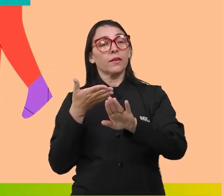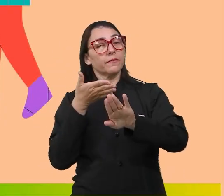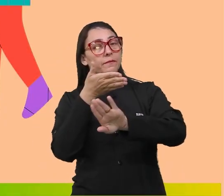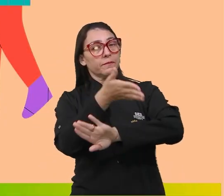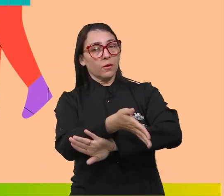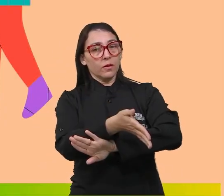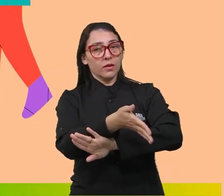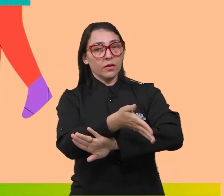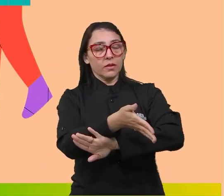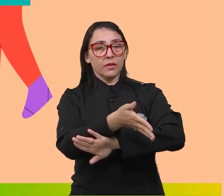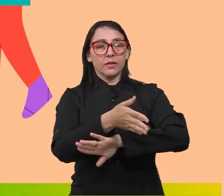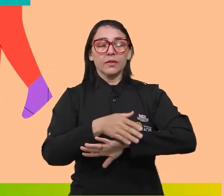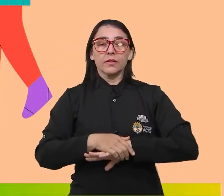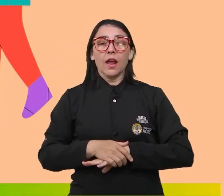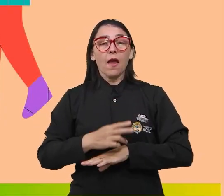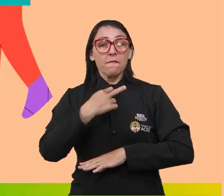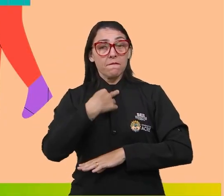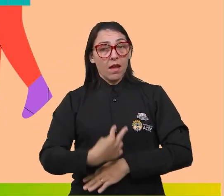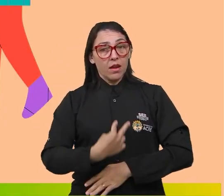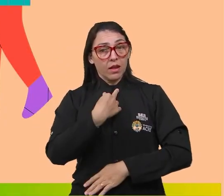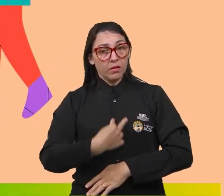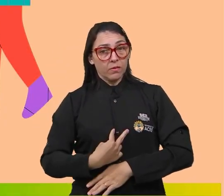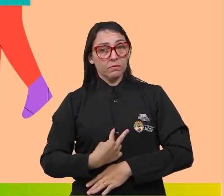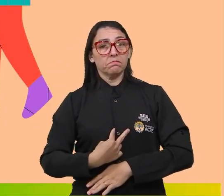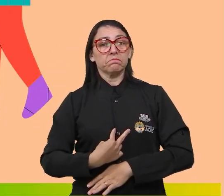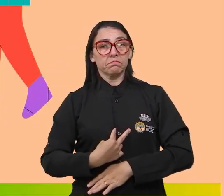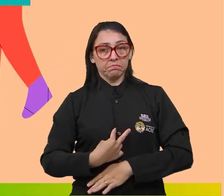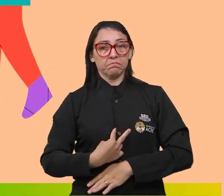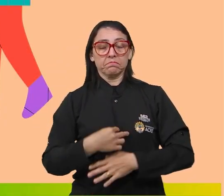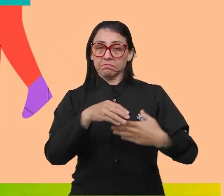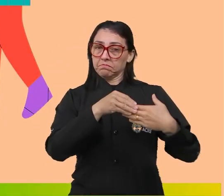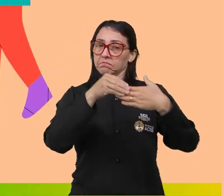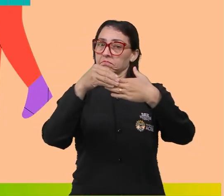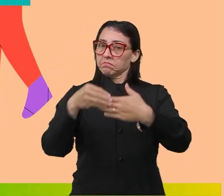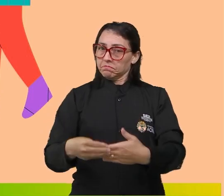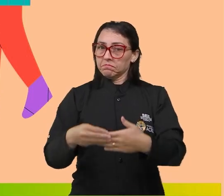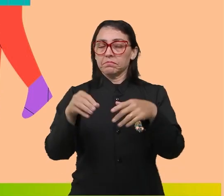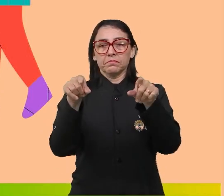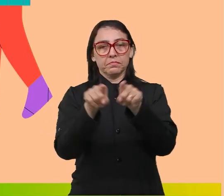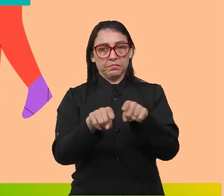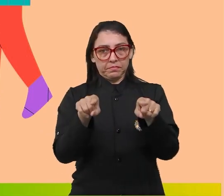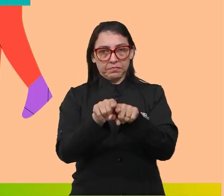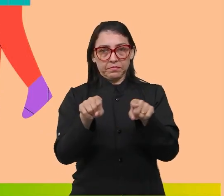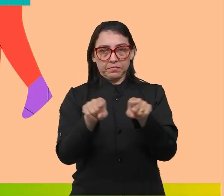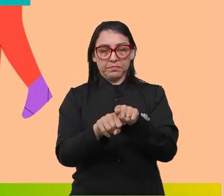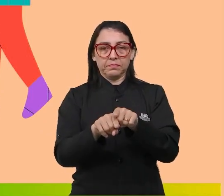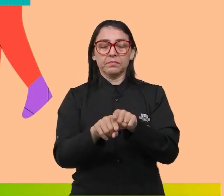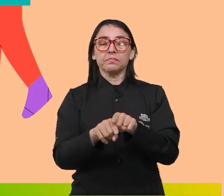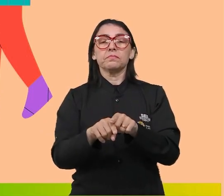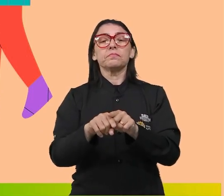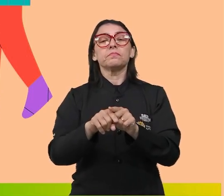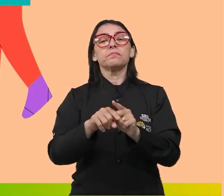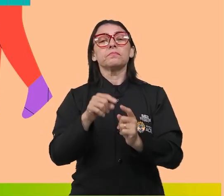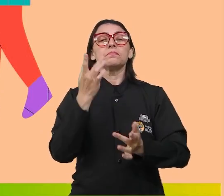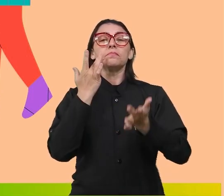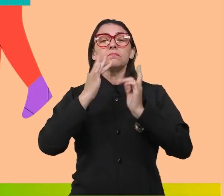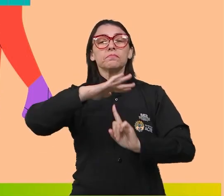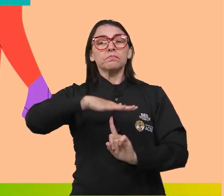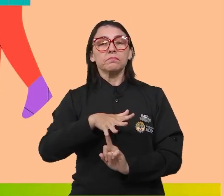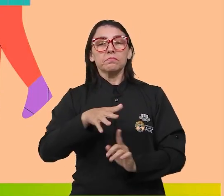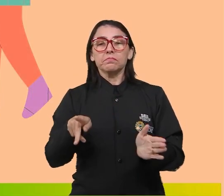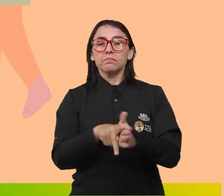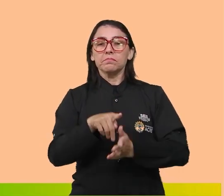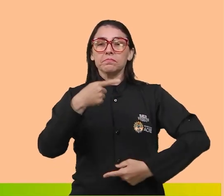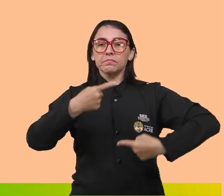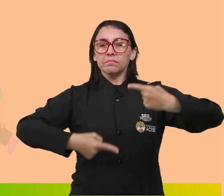foi vereador. Então, ele traz essa questão aqui também do teatro oprimido para a política.